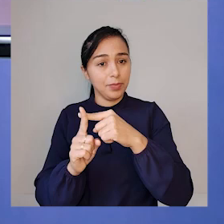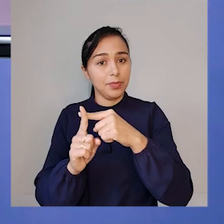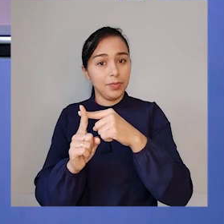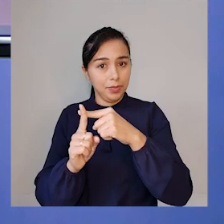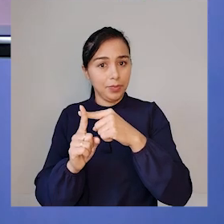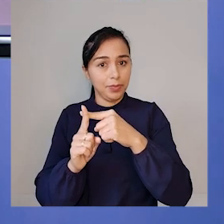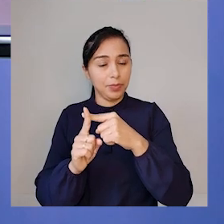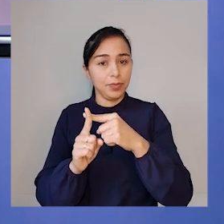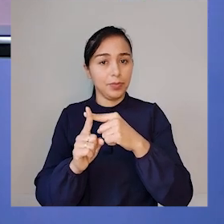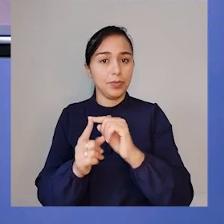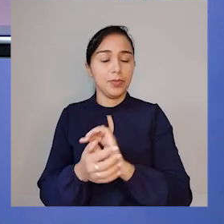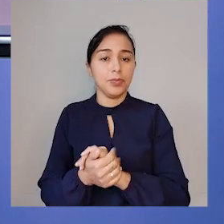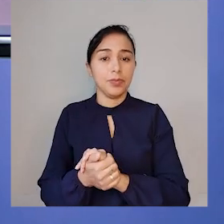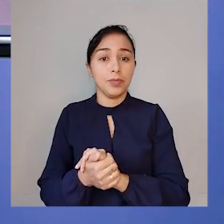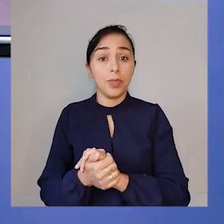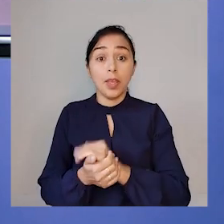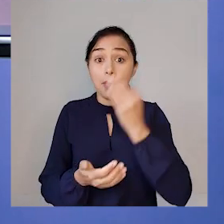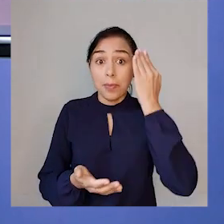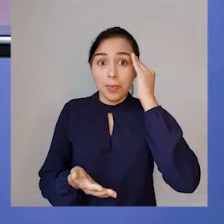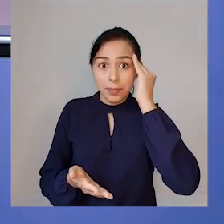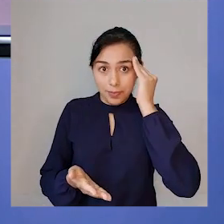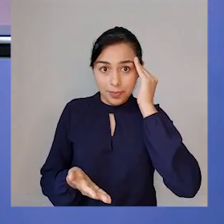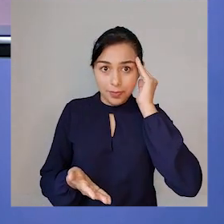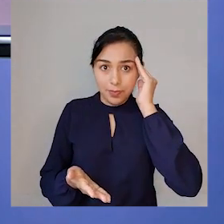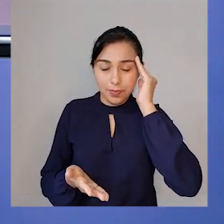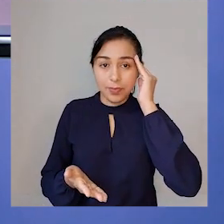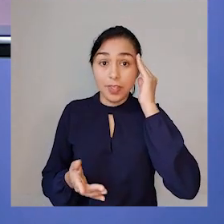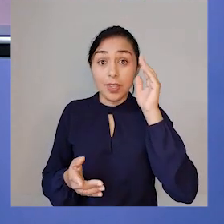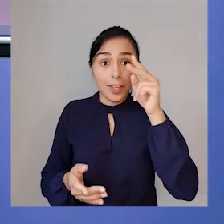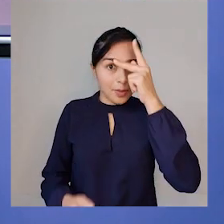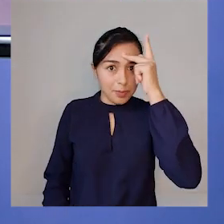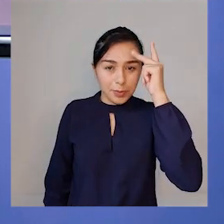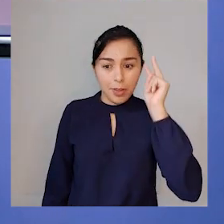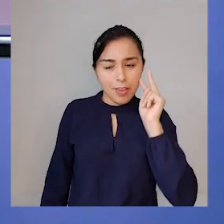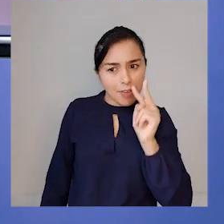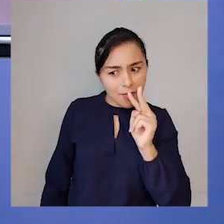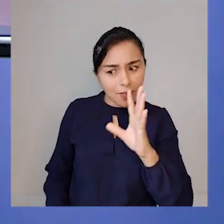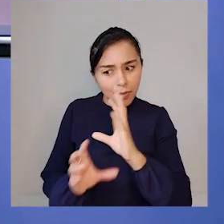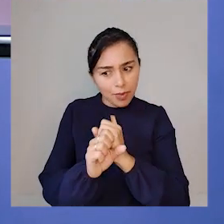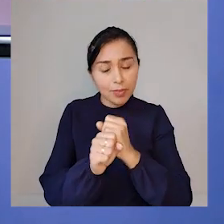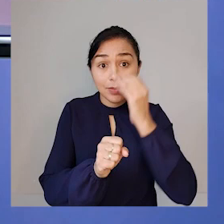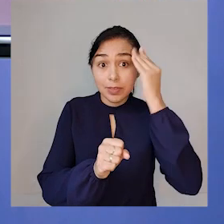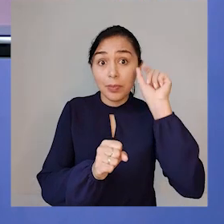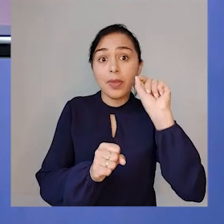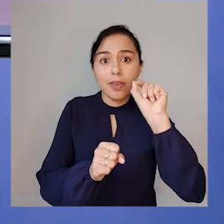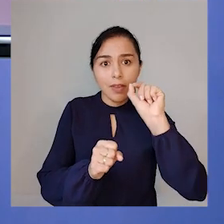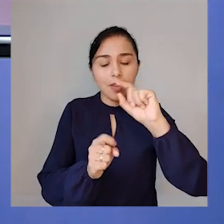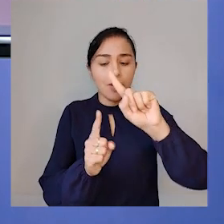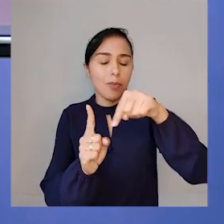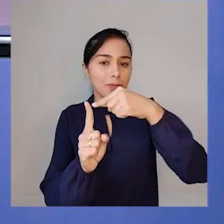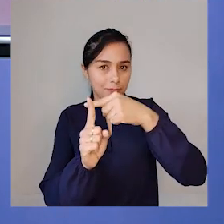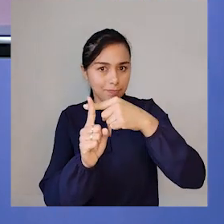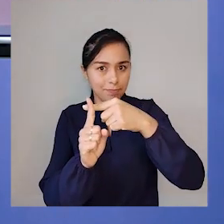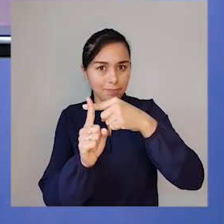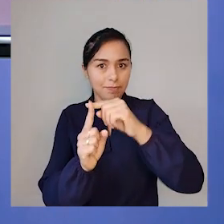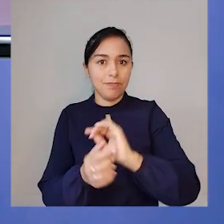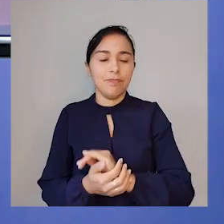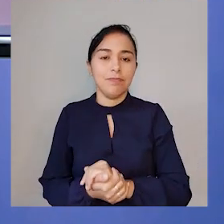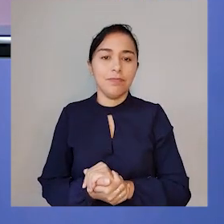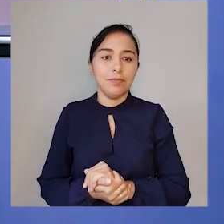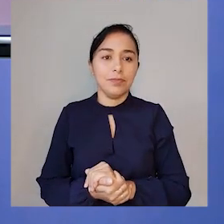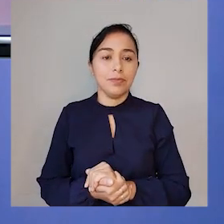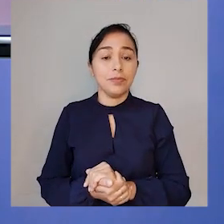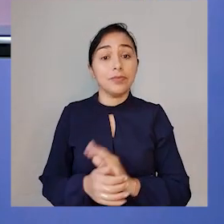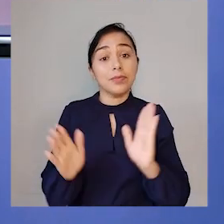da adição, para que a gente entenda e outra pessoa que pegue esse cálculo, ela também entenda que se trata de uma adição.